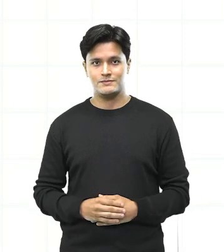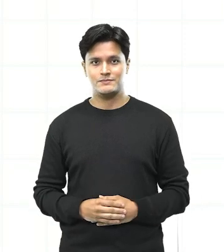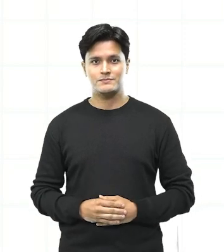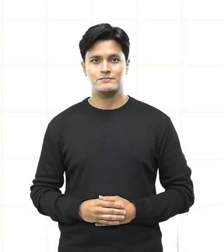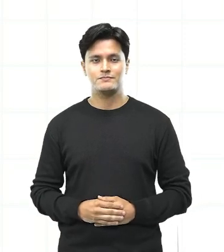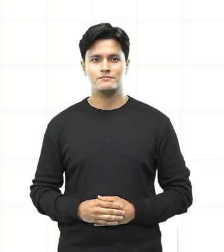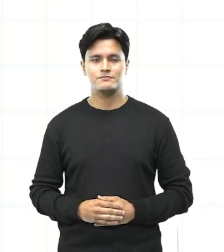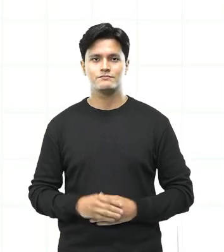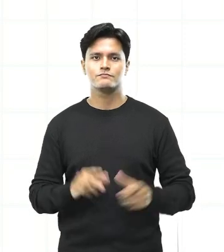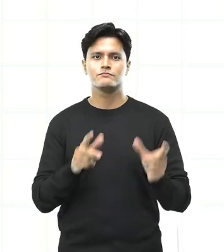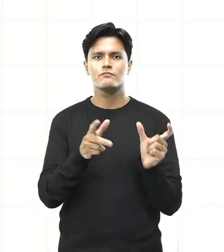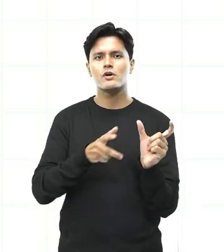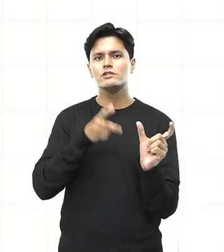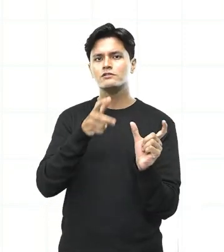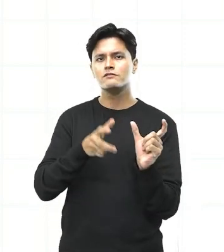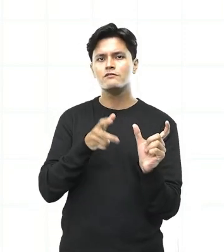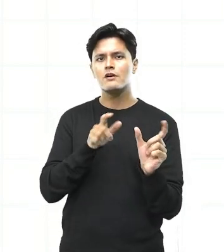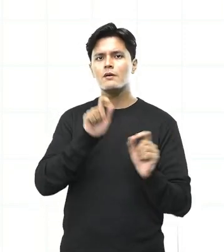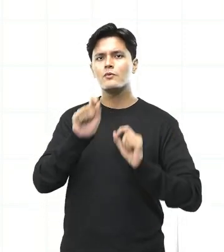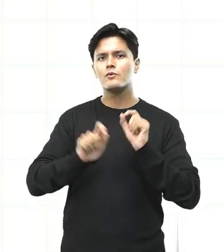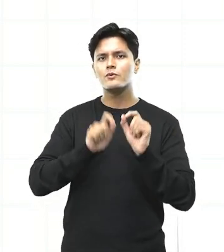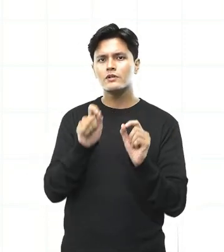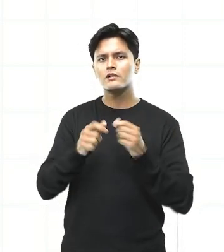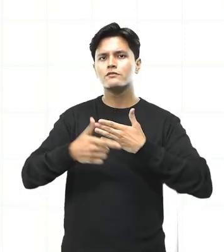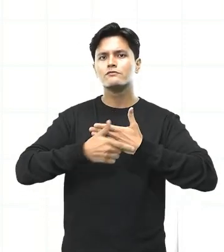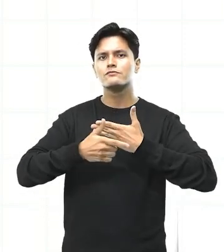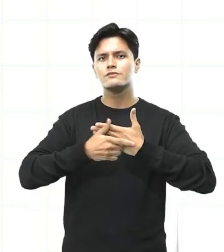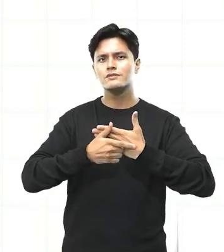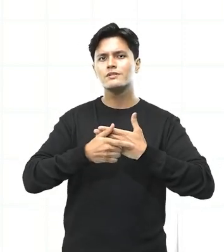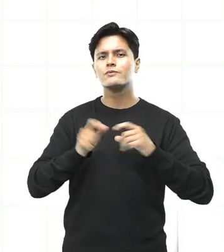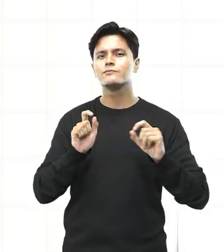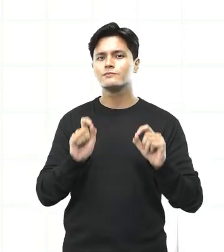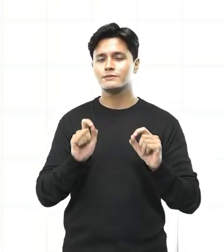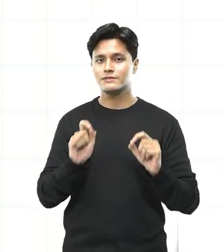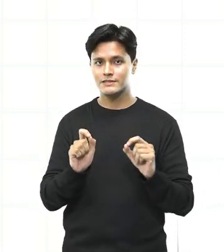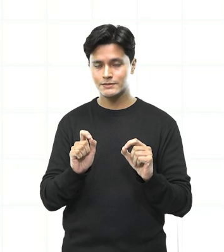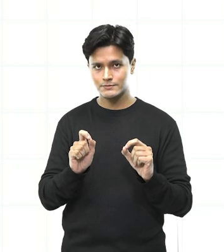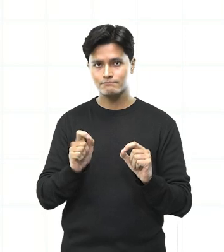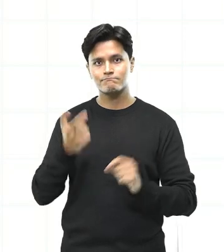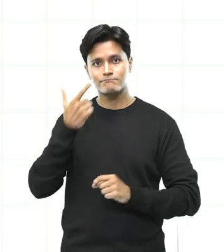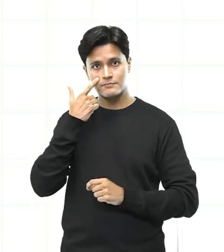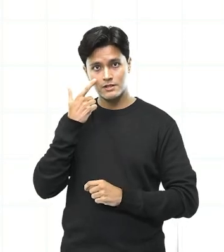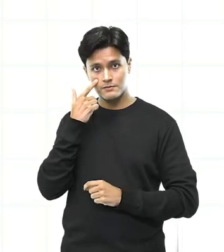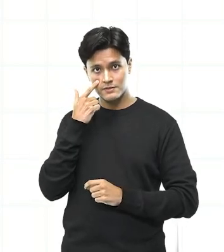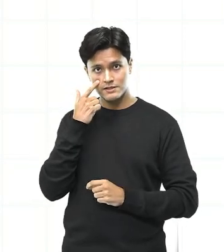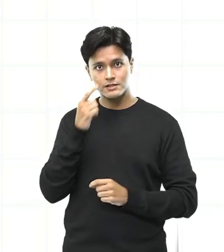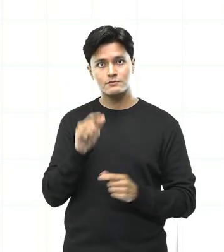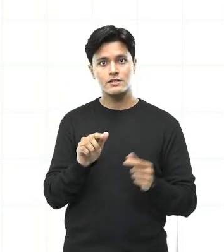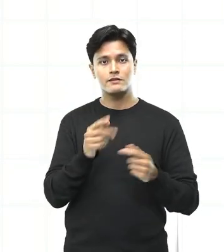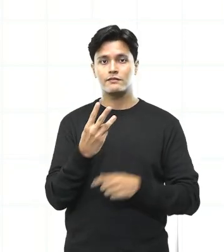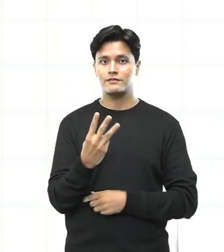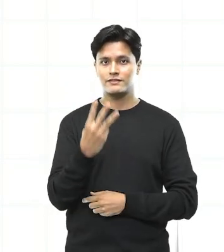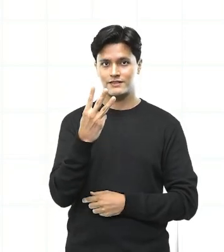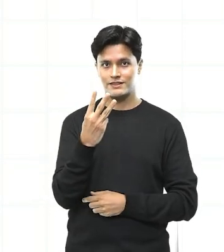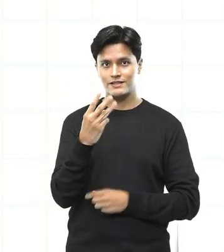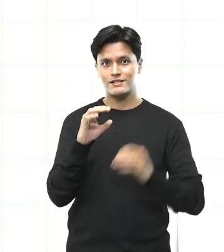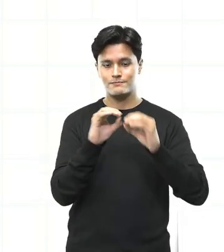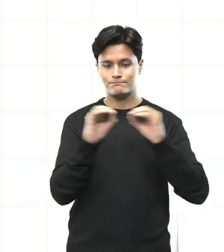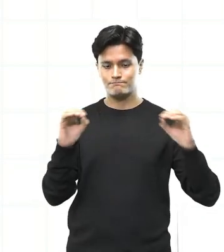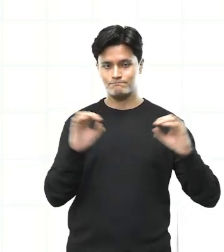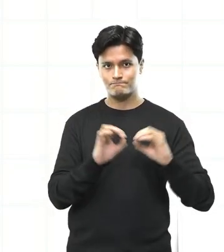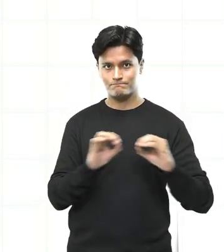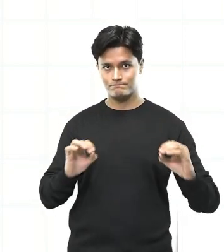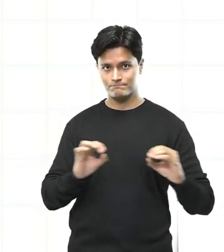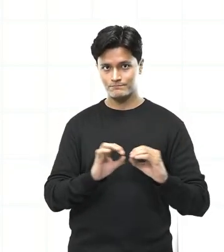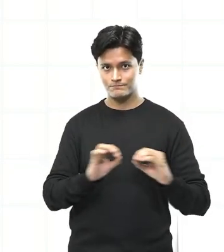O que é um advérbio, e qual a sua função? Observem essas 3 orações que nós temos aqui na tela